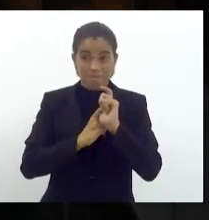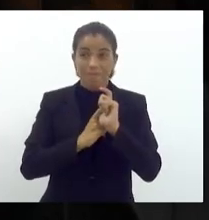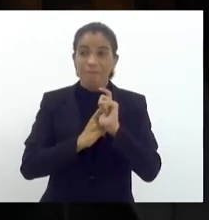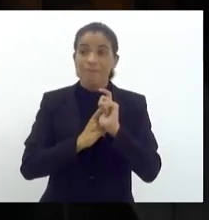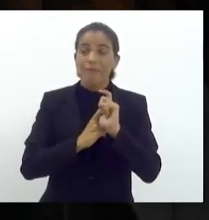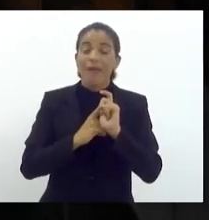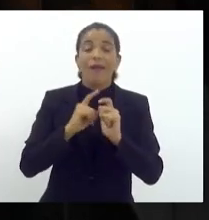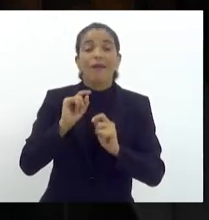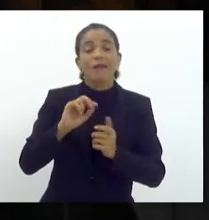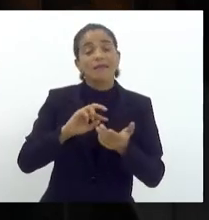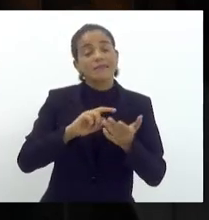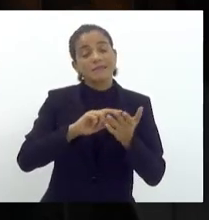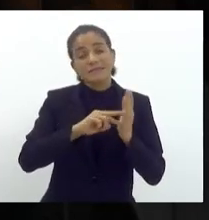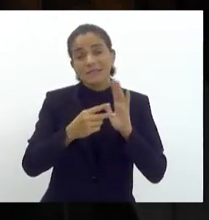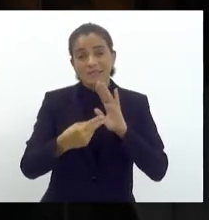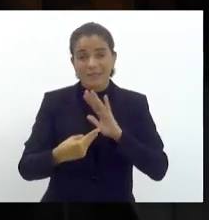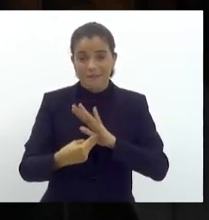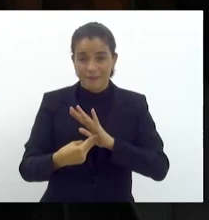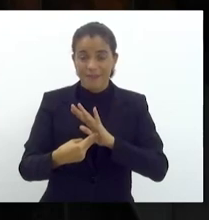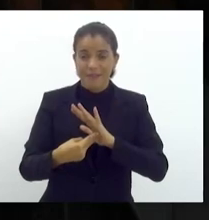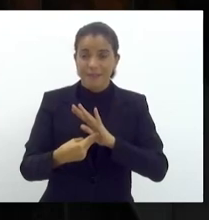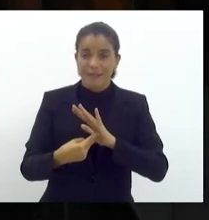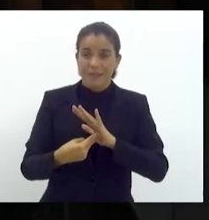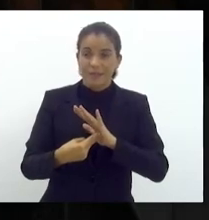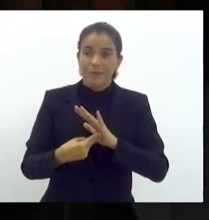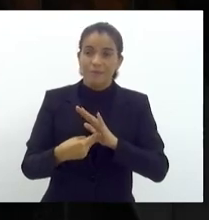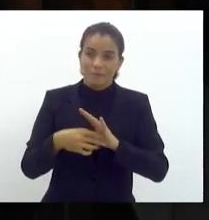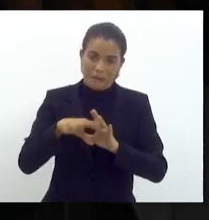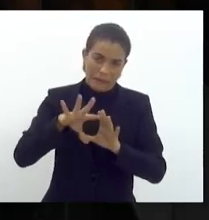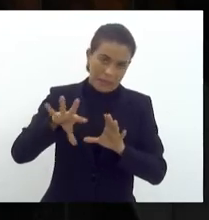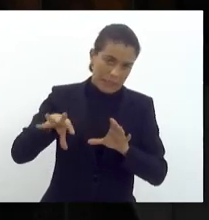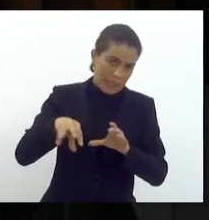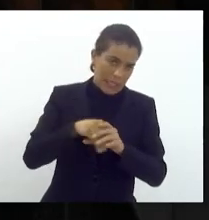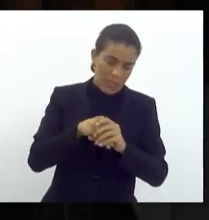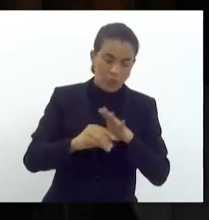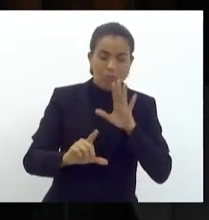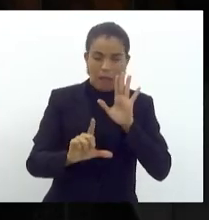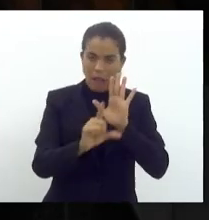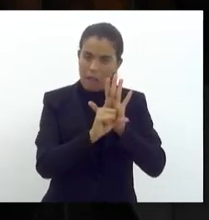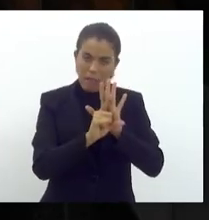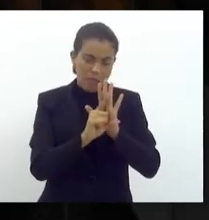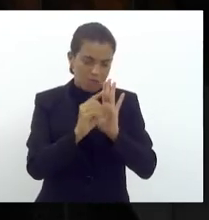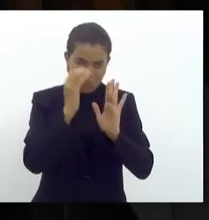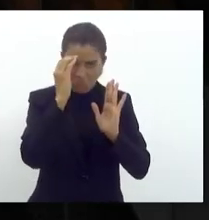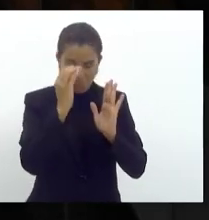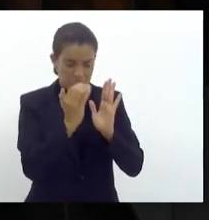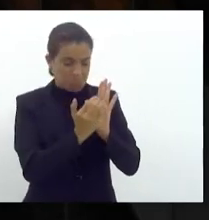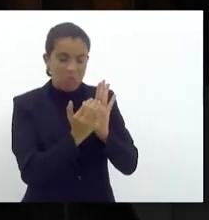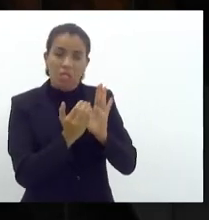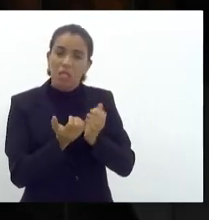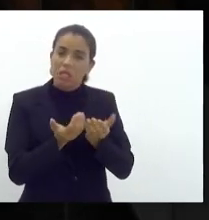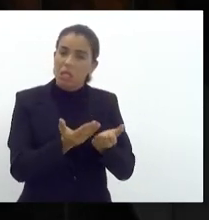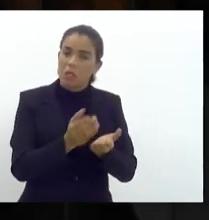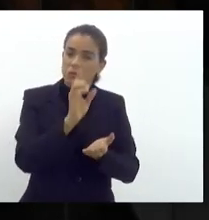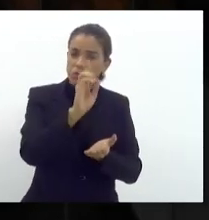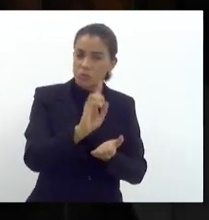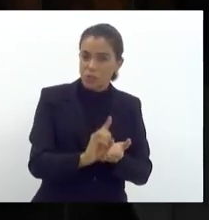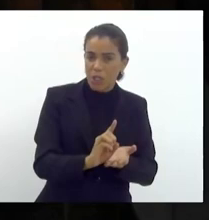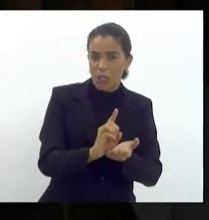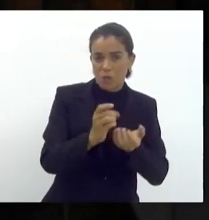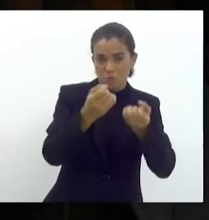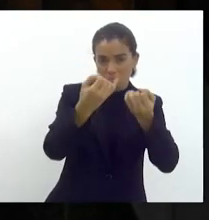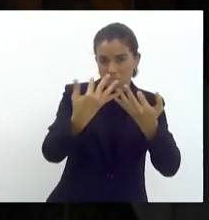marcha quando assim caracterizado né dentro da Lei dado o direito do contraditório